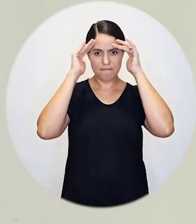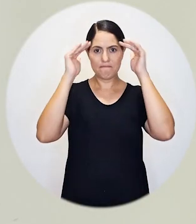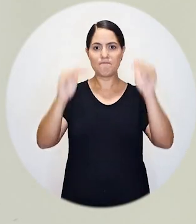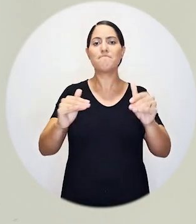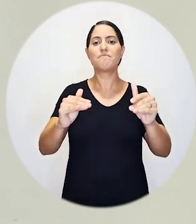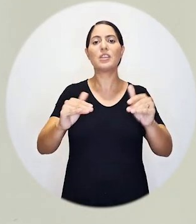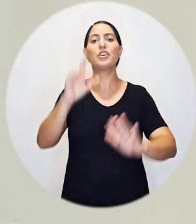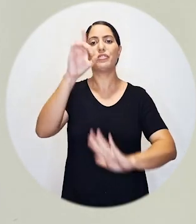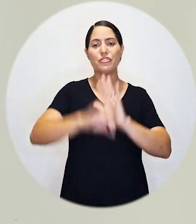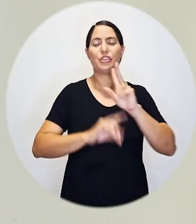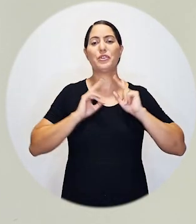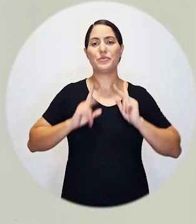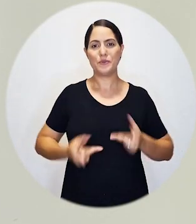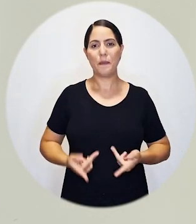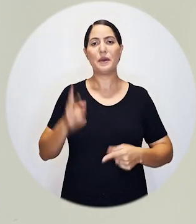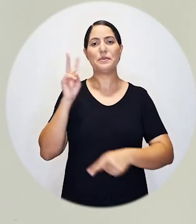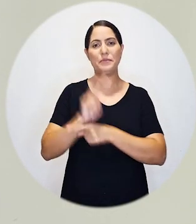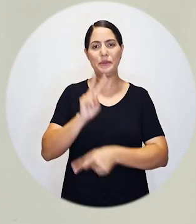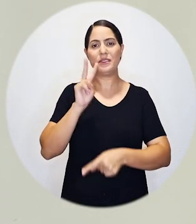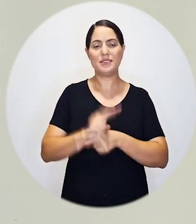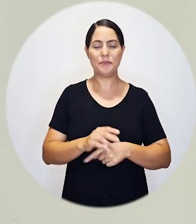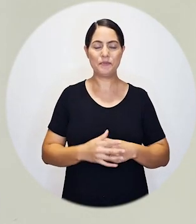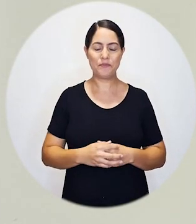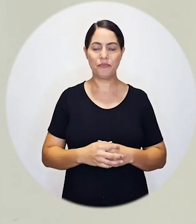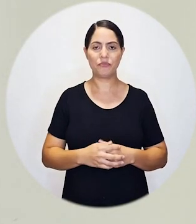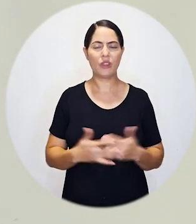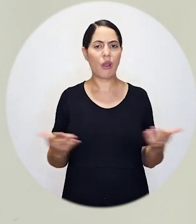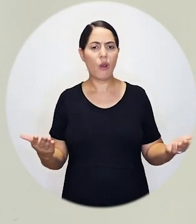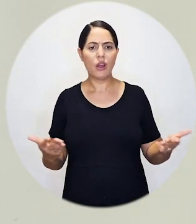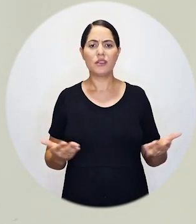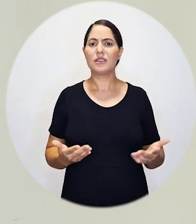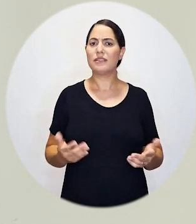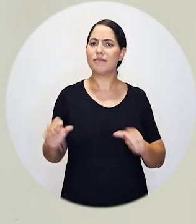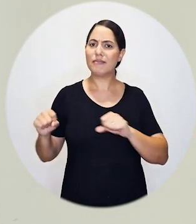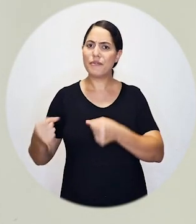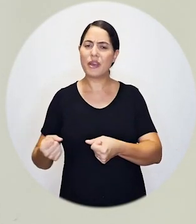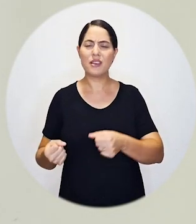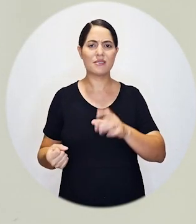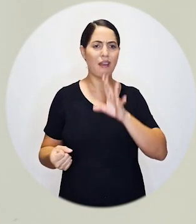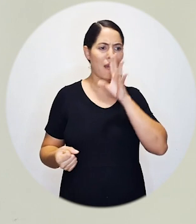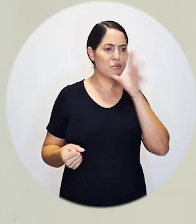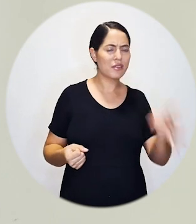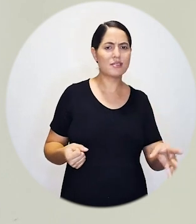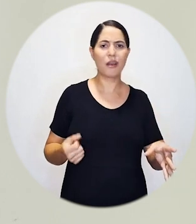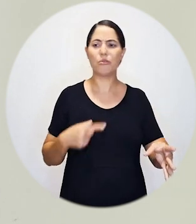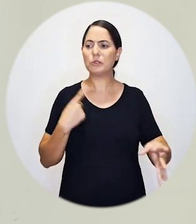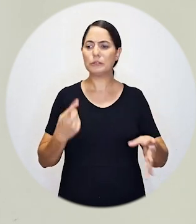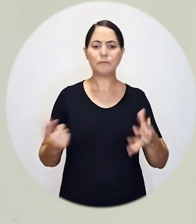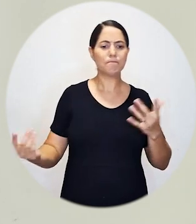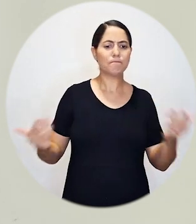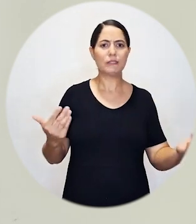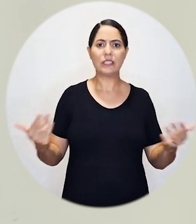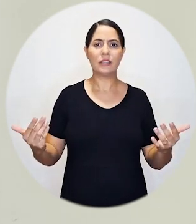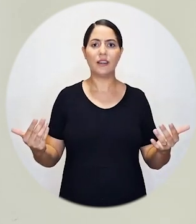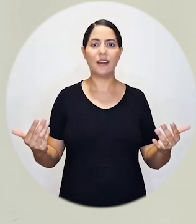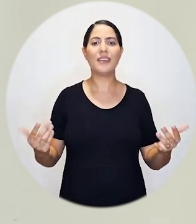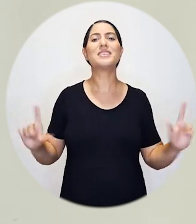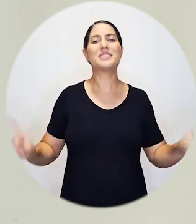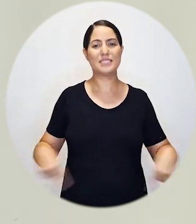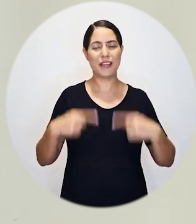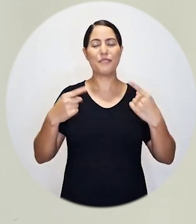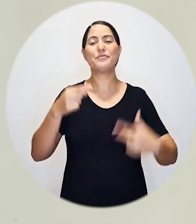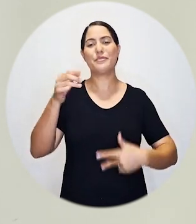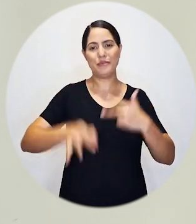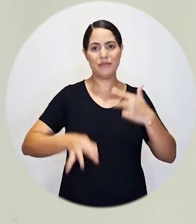da lei com respeito aos direitos humanos. Ao decidir ora pela defesa, ora pela acusação, refletimos os desafios